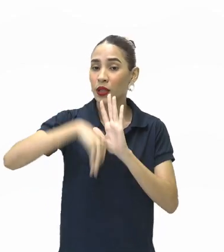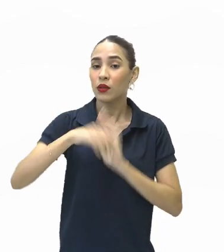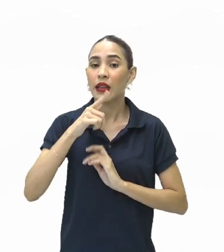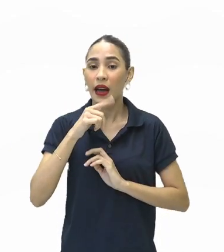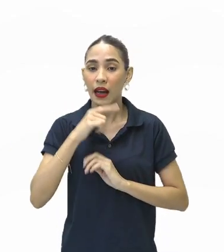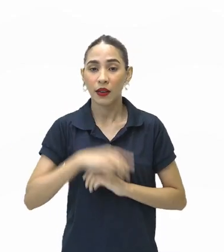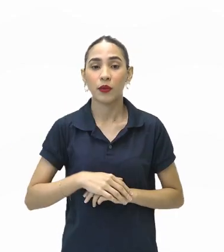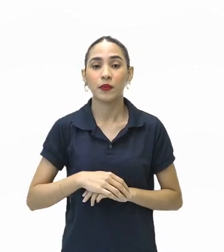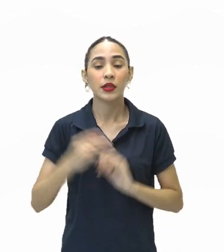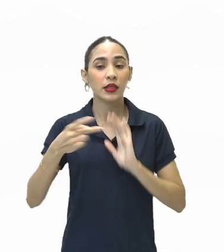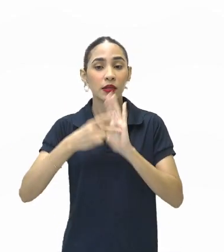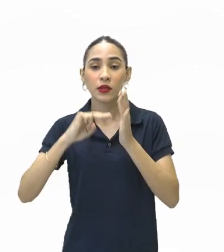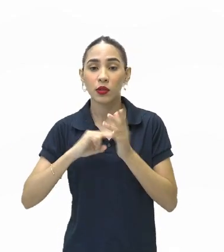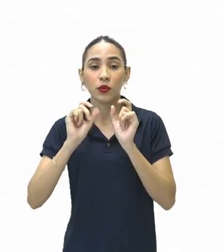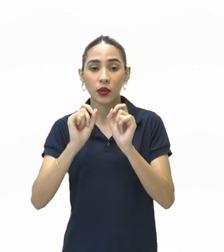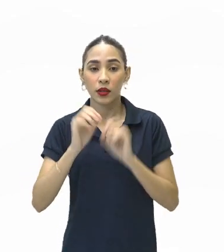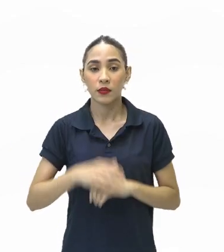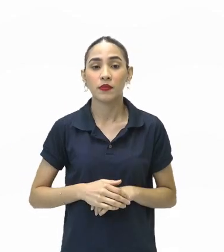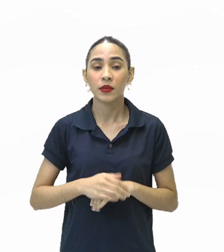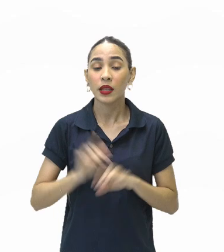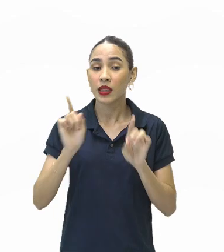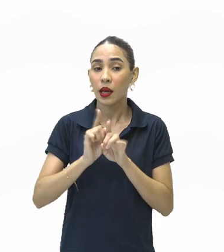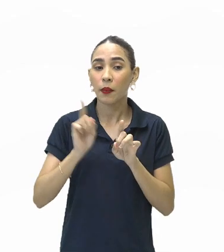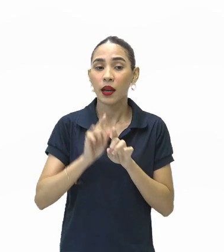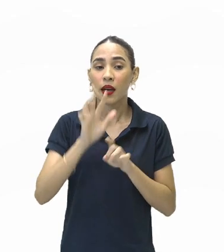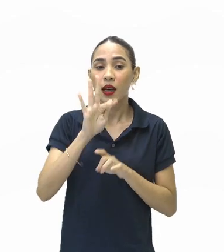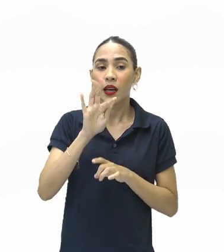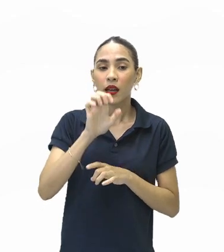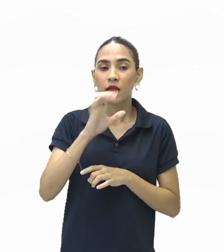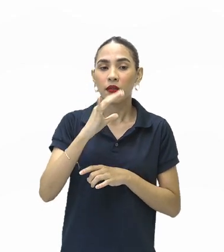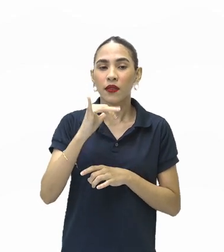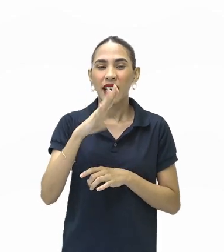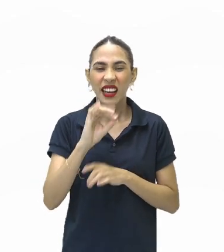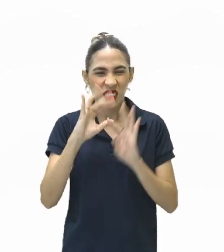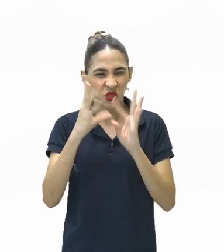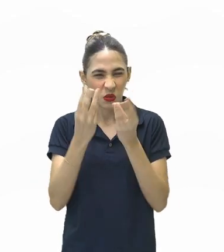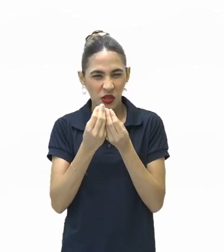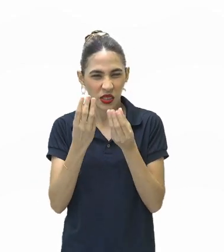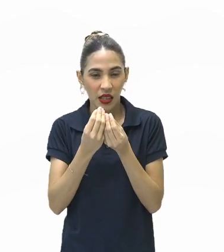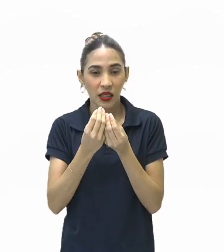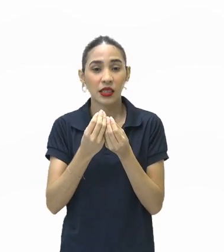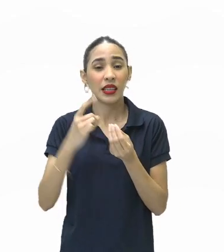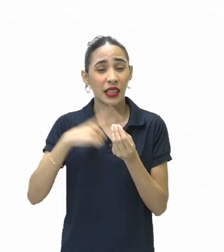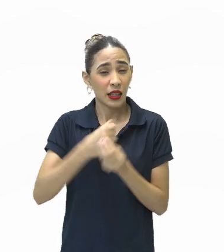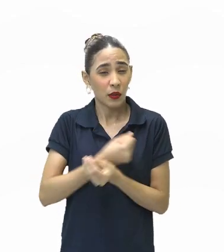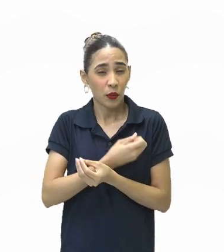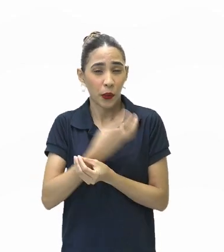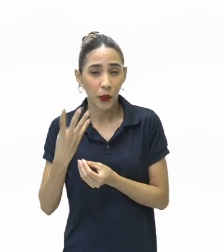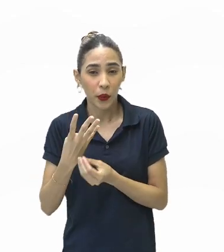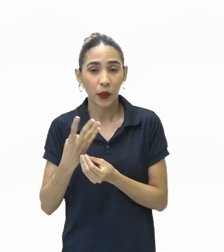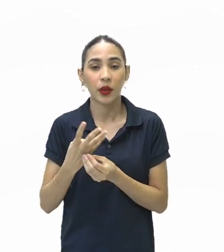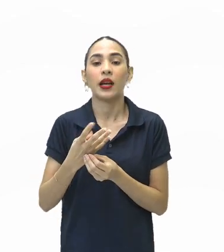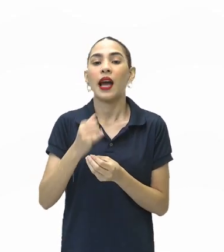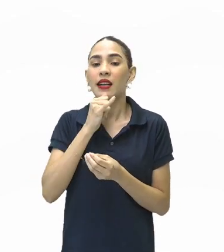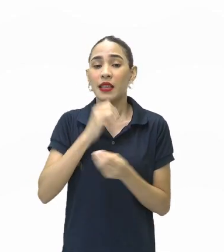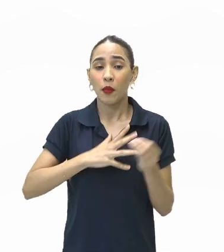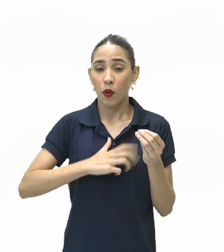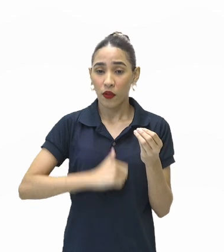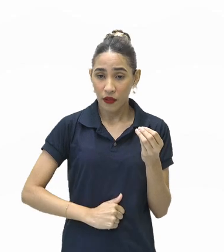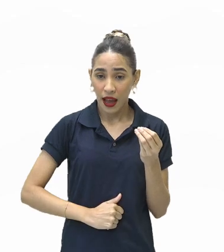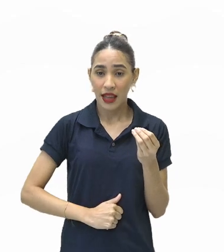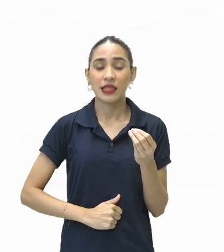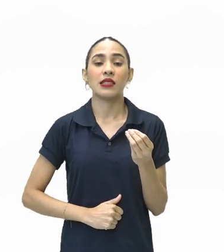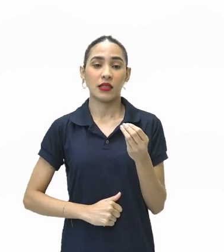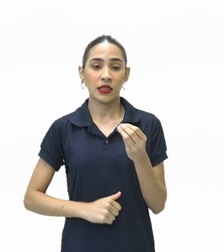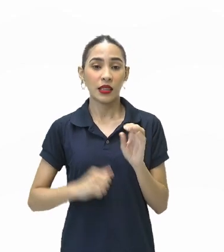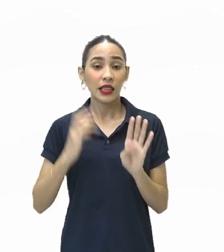água. Ou seja, os coliformes fecais, eles existem em grande quantidade nas fezes humanas. E